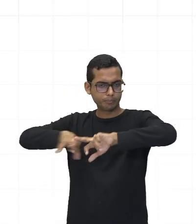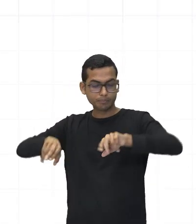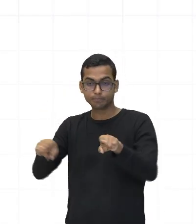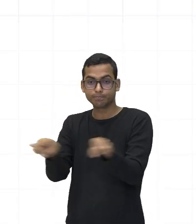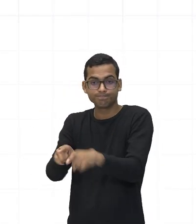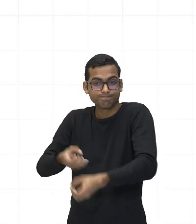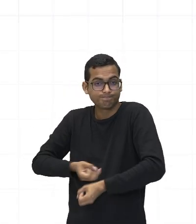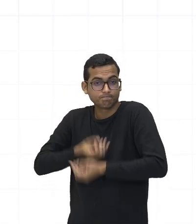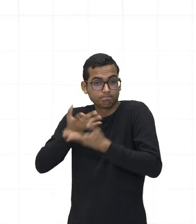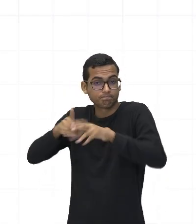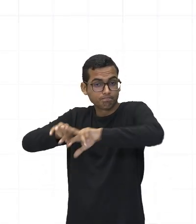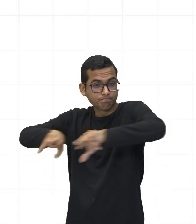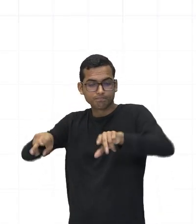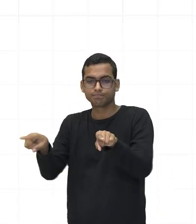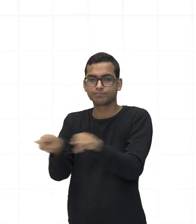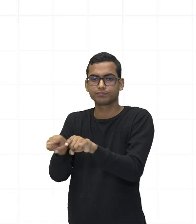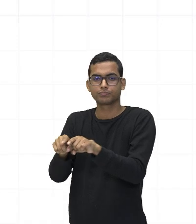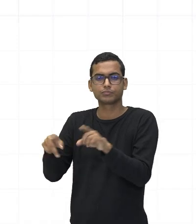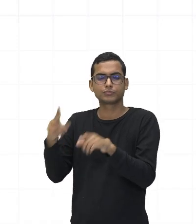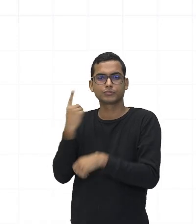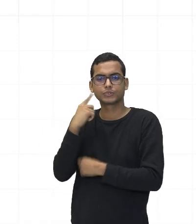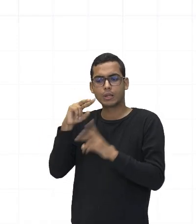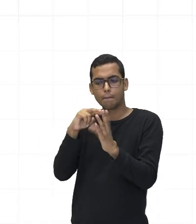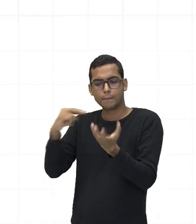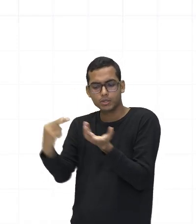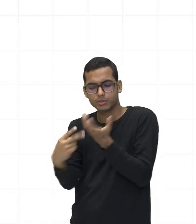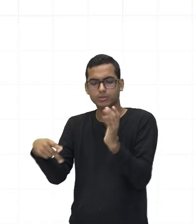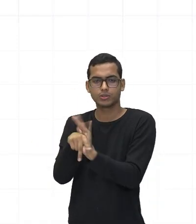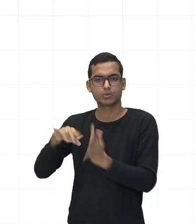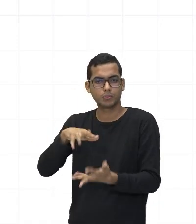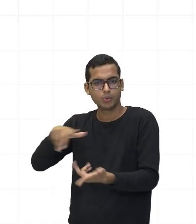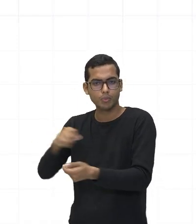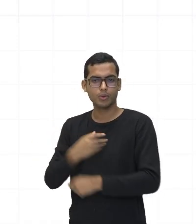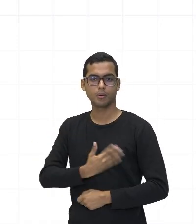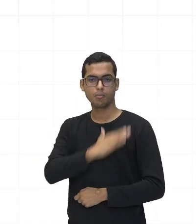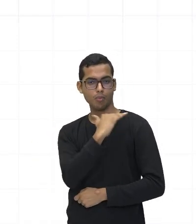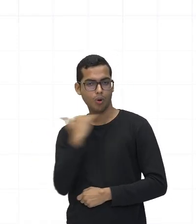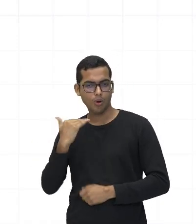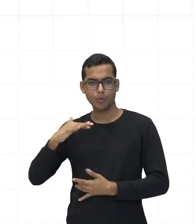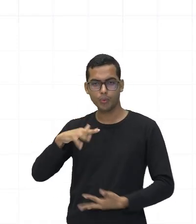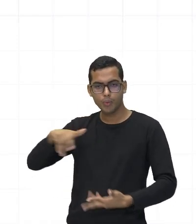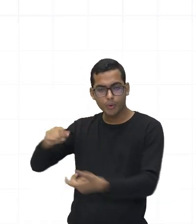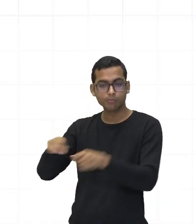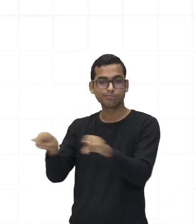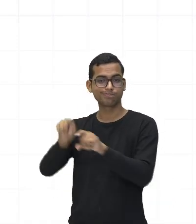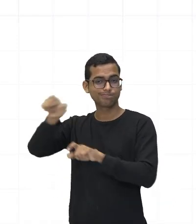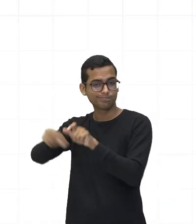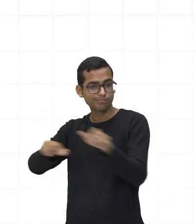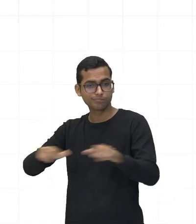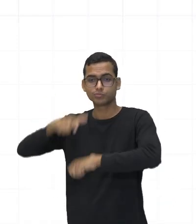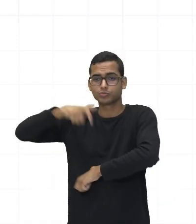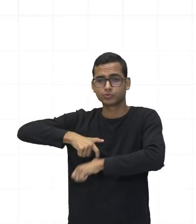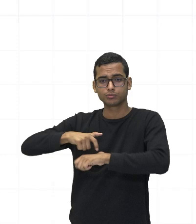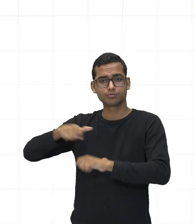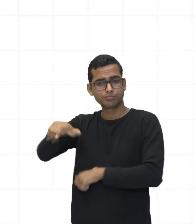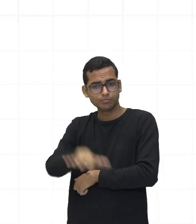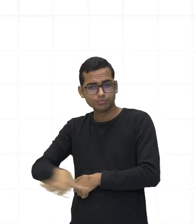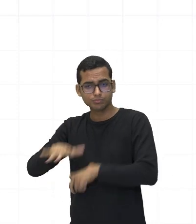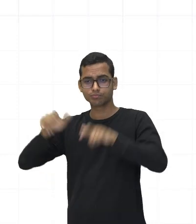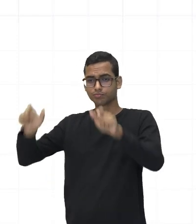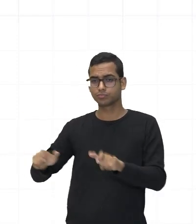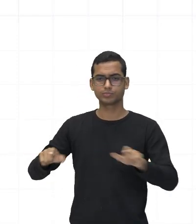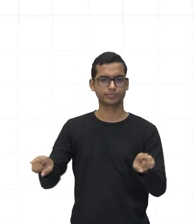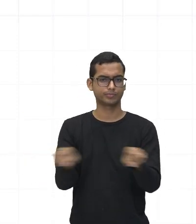expressam maneiras diferentes de ver a vida, a morte, o mundo, os seres, o tempo, o